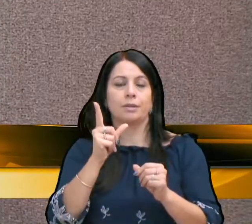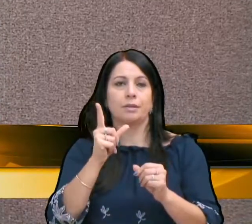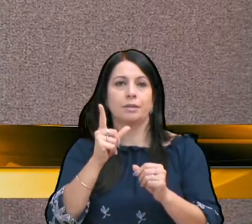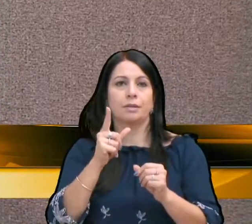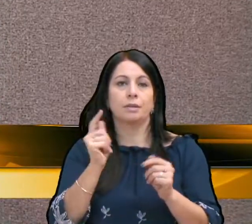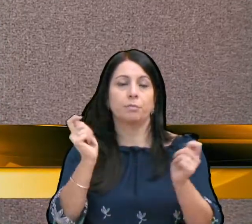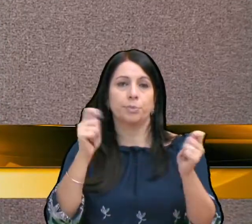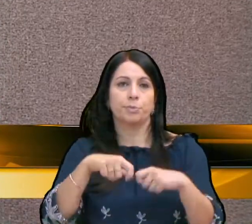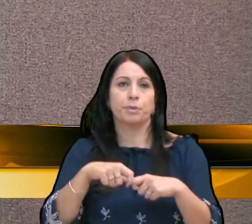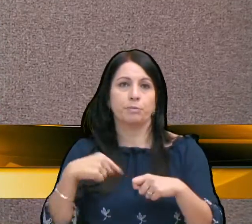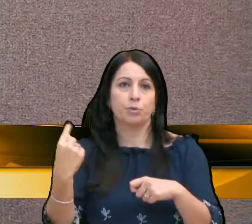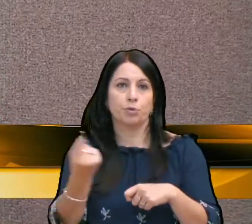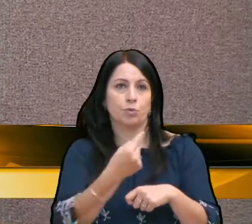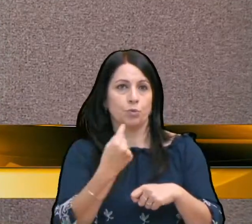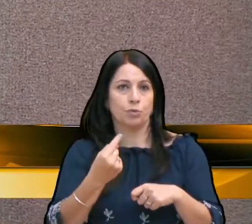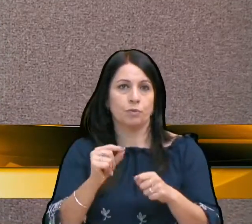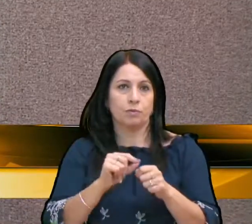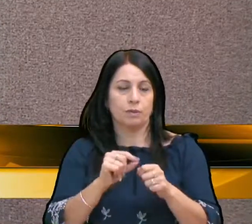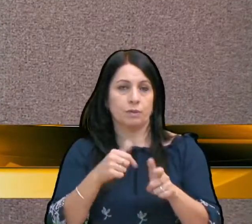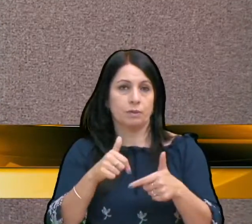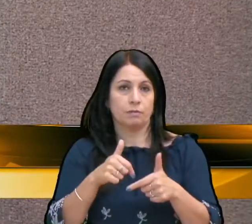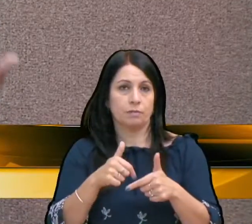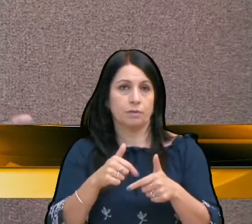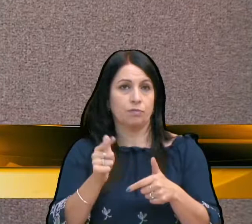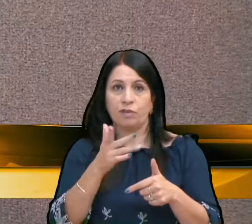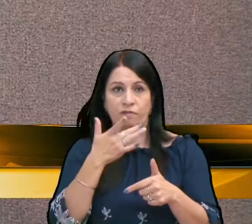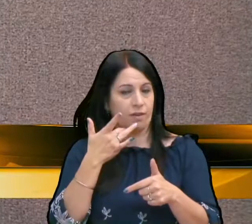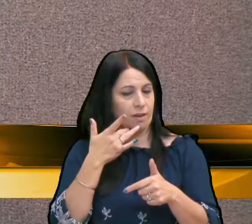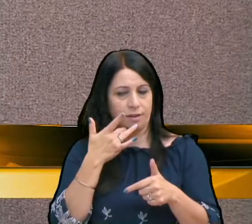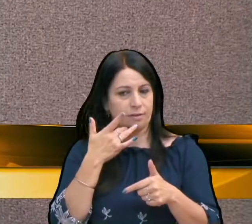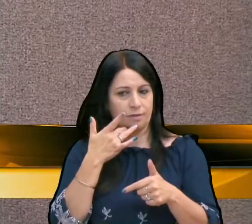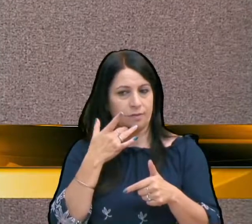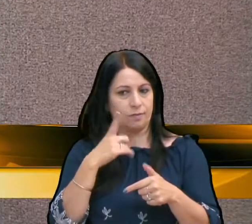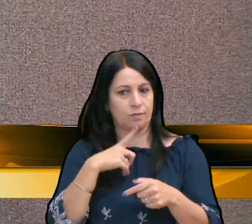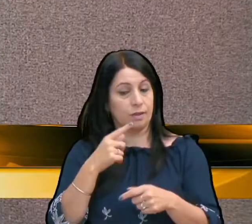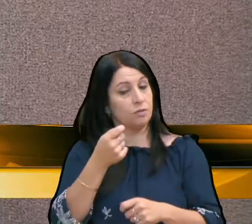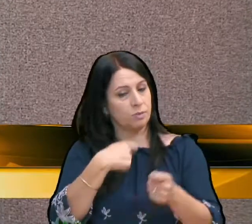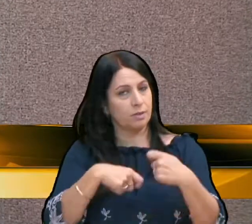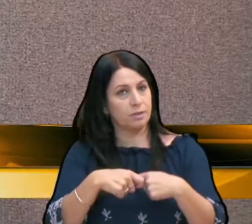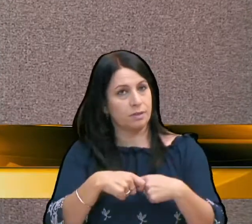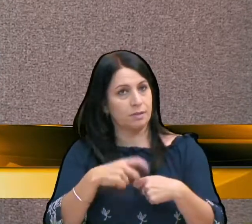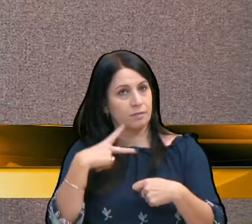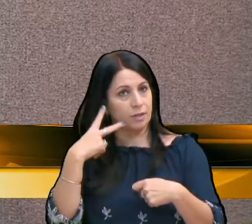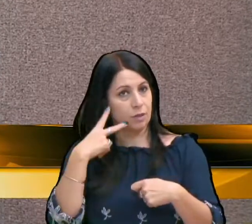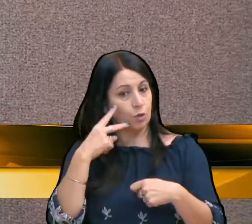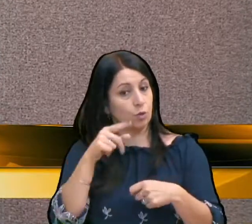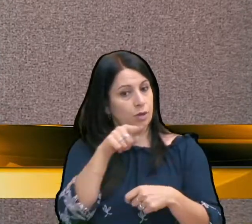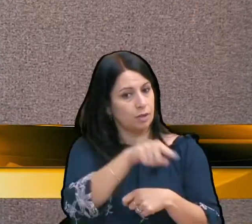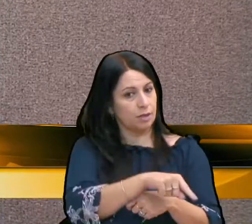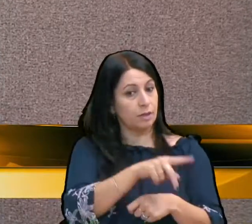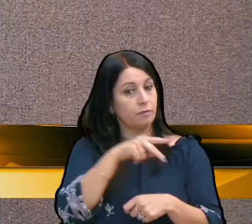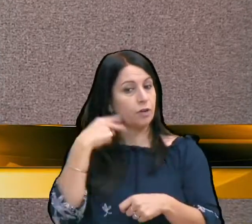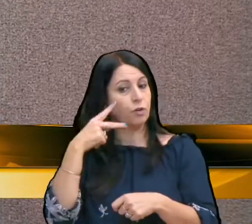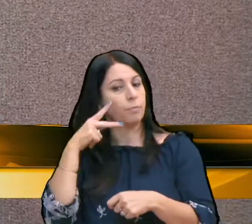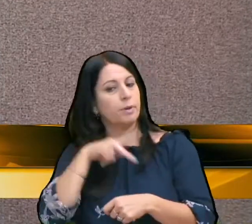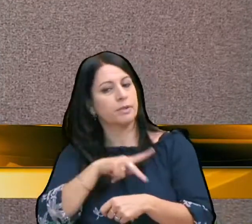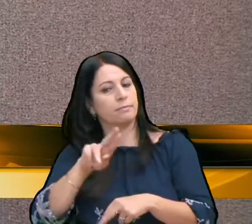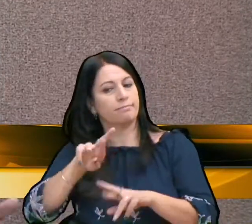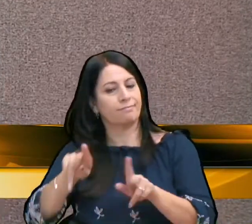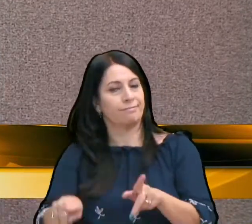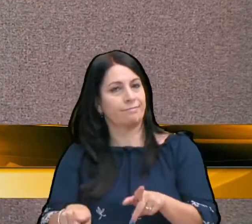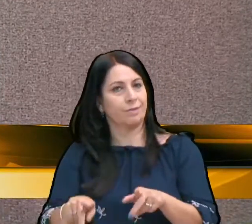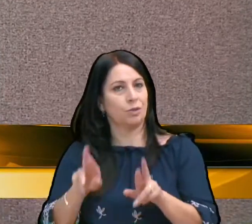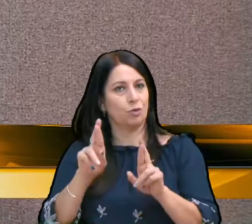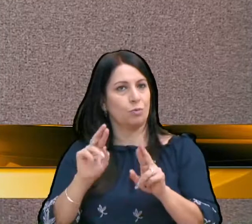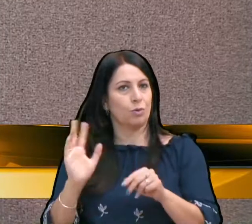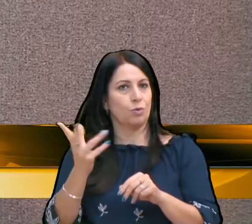as possibilidades para todos nós realizarmos um trabalho. Não é fácil quando a gente está de gestor. O vereador de plenário é uma coisa, o vereador presidente é outra. Tomara